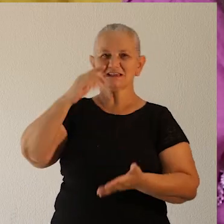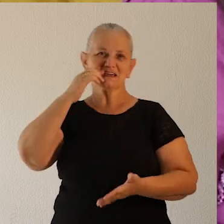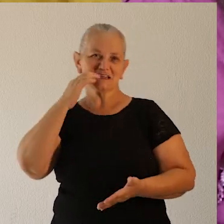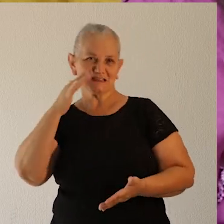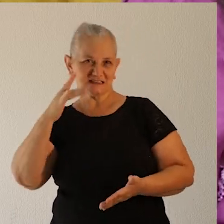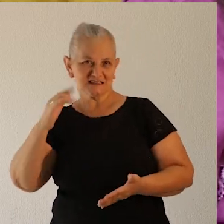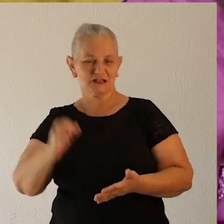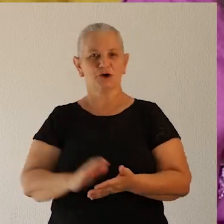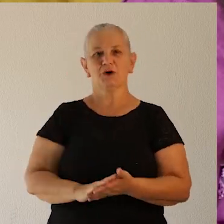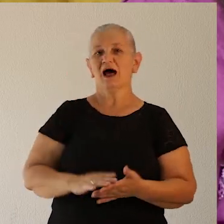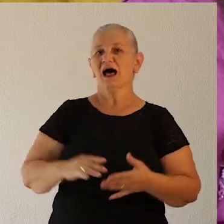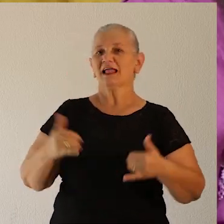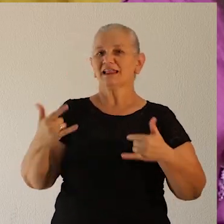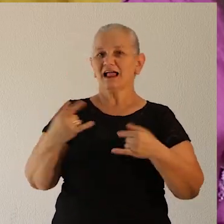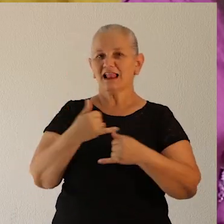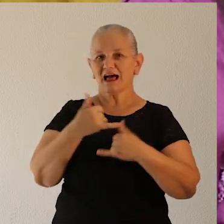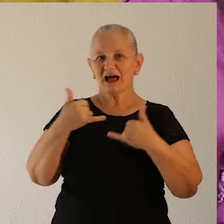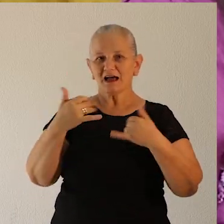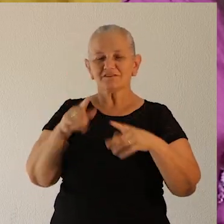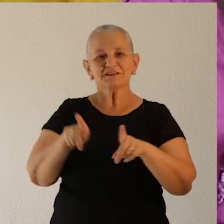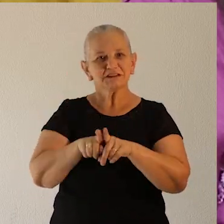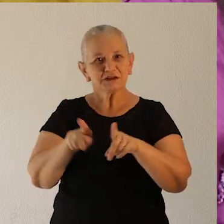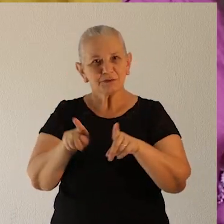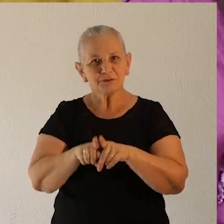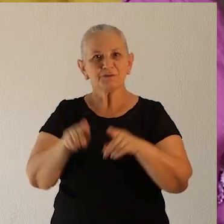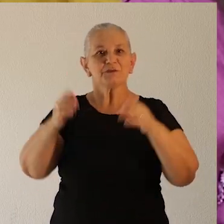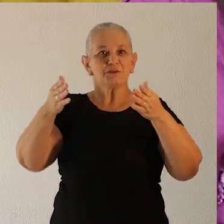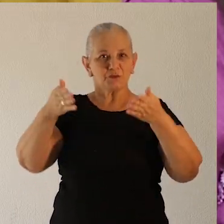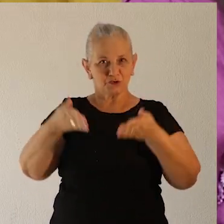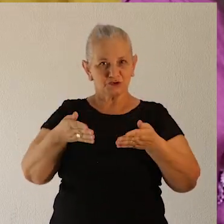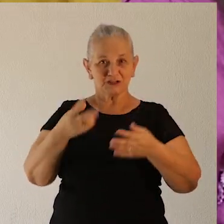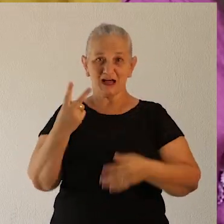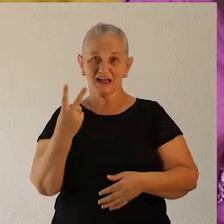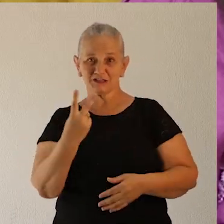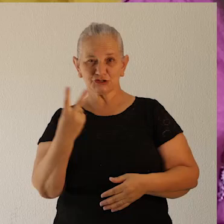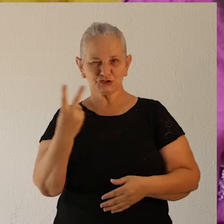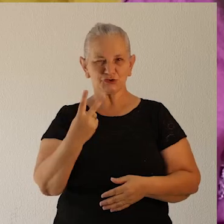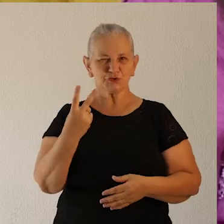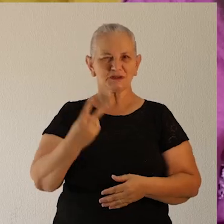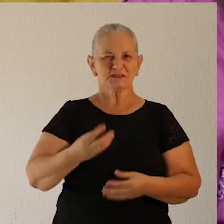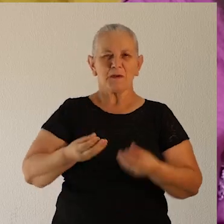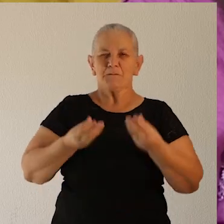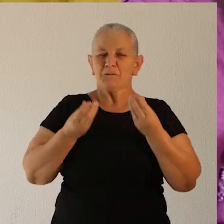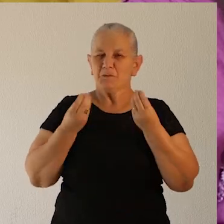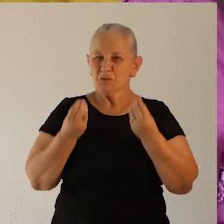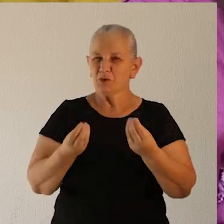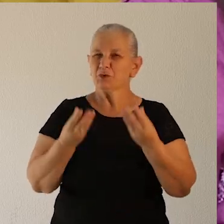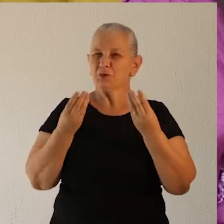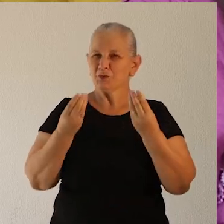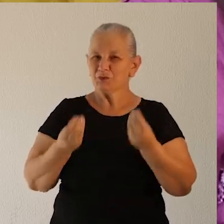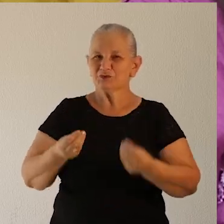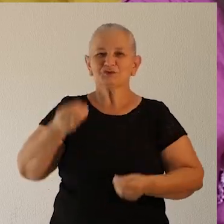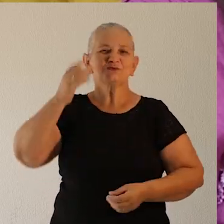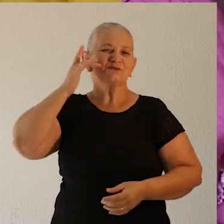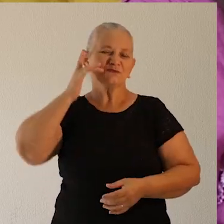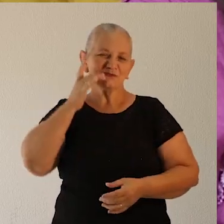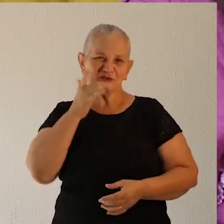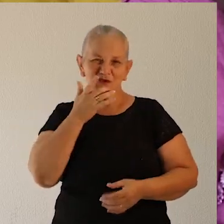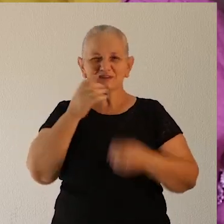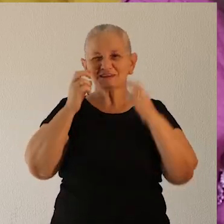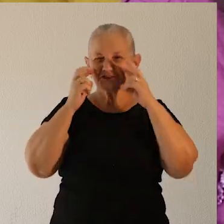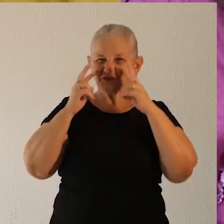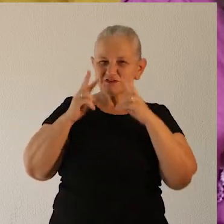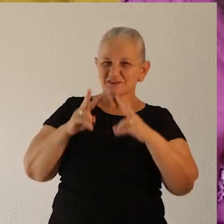preta. gente vai unir Ele está essas com um duas artes violão que são e ele está muito abraçado ao bacanas, violão. a poesia, a literatura,